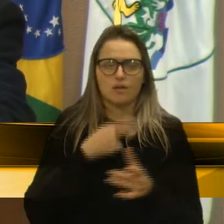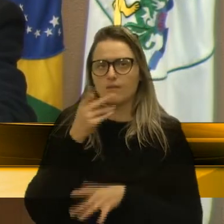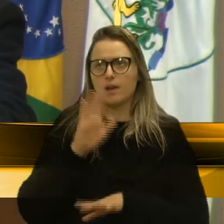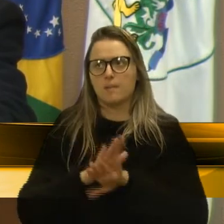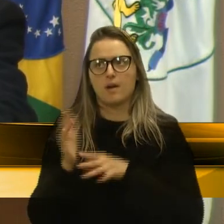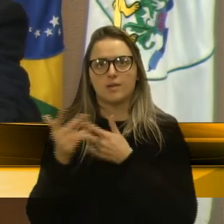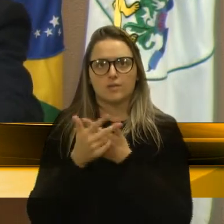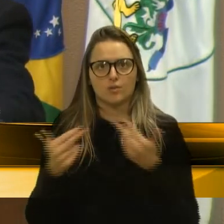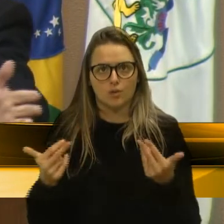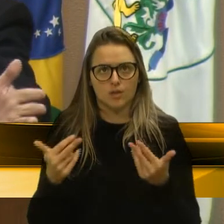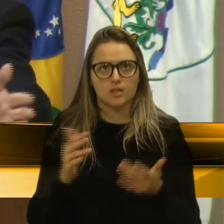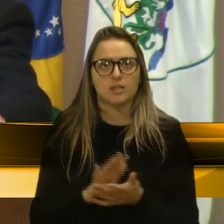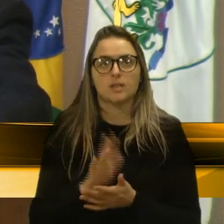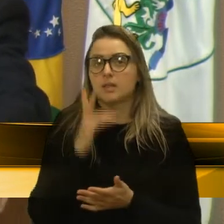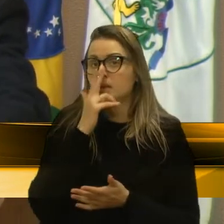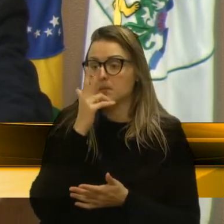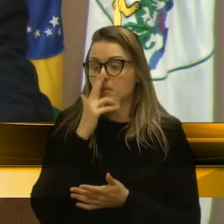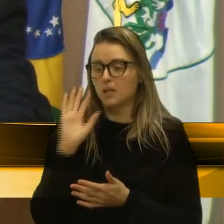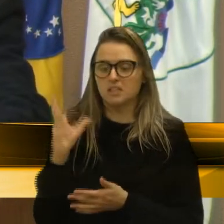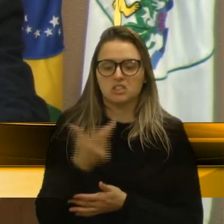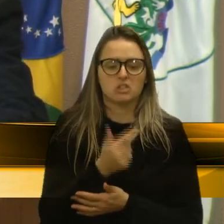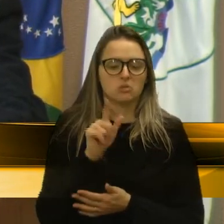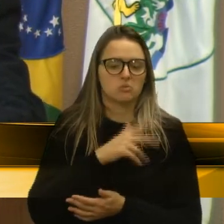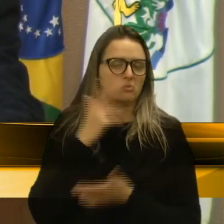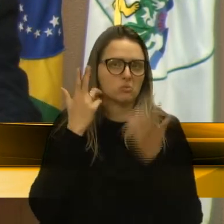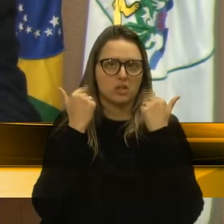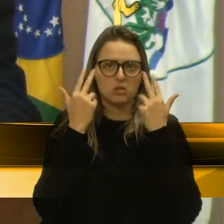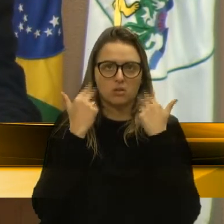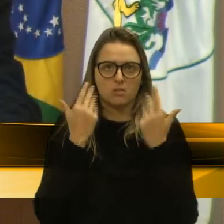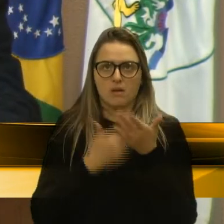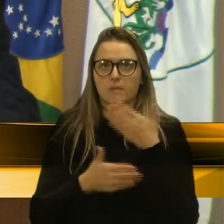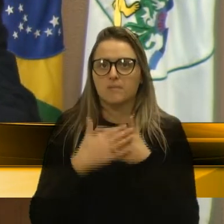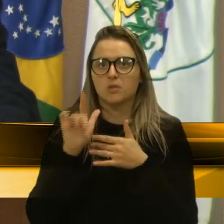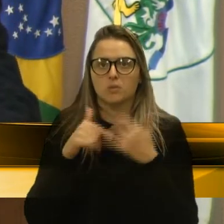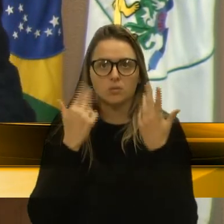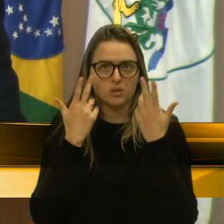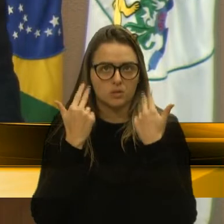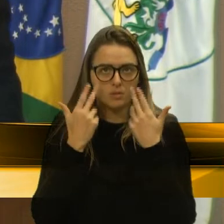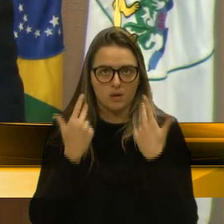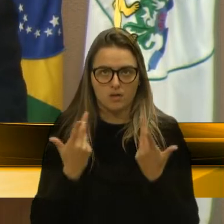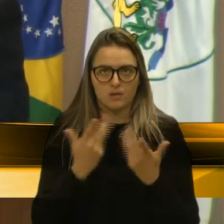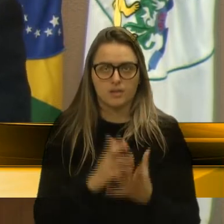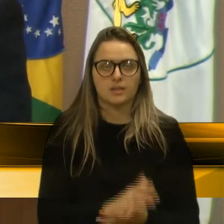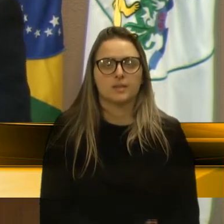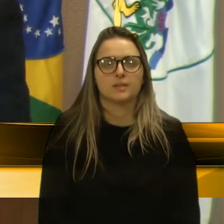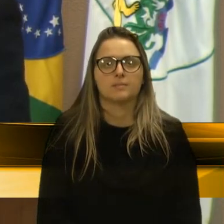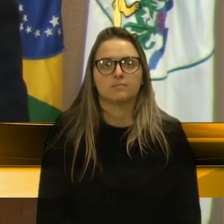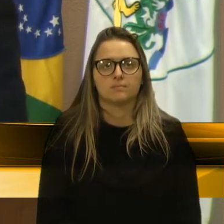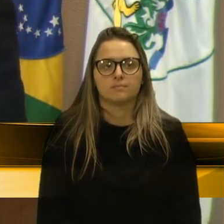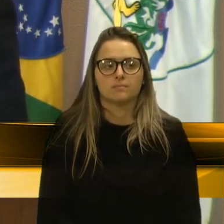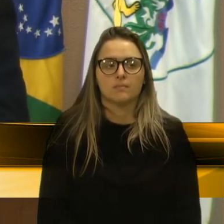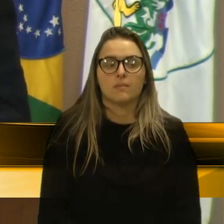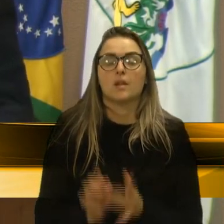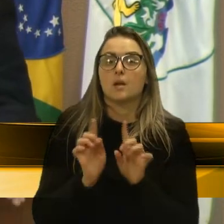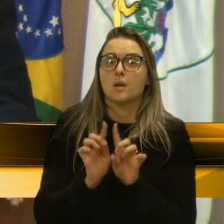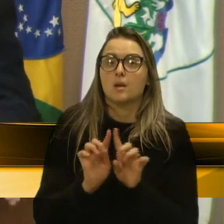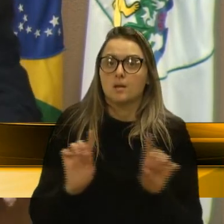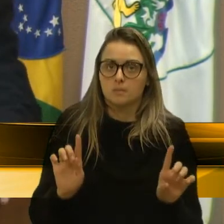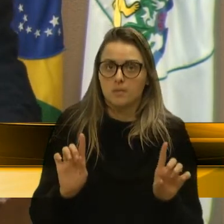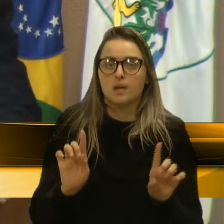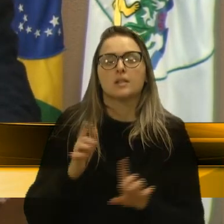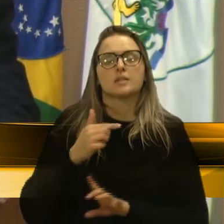Brasil vale tudo. O prefeito fala o que fala, o governador fala o que fala, o